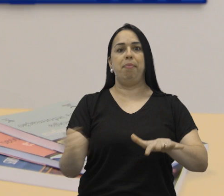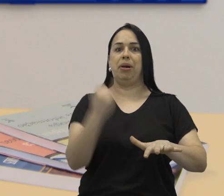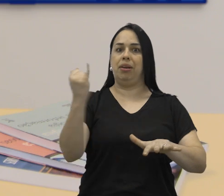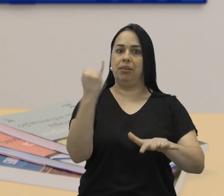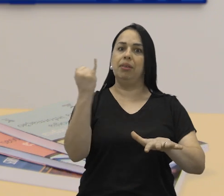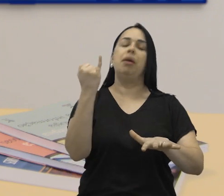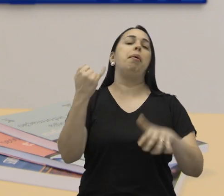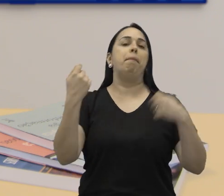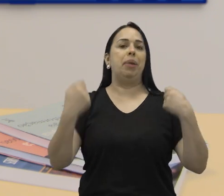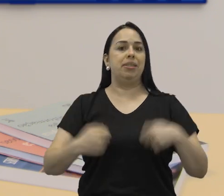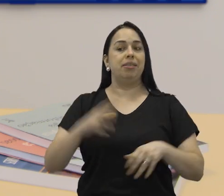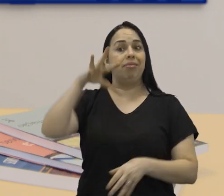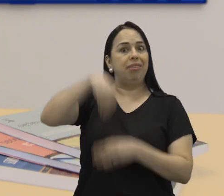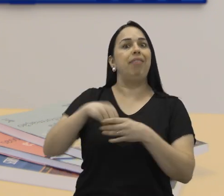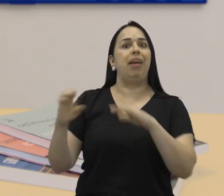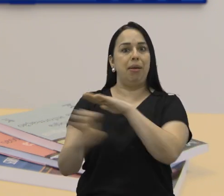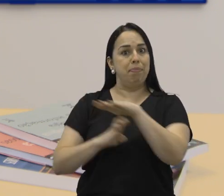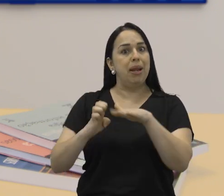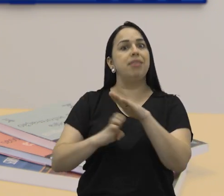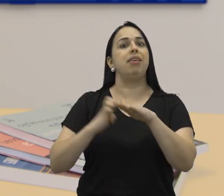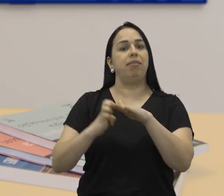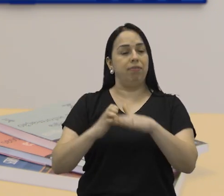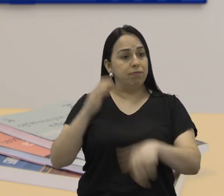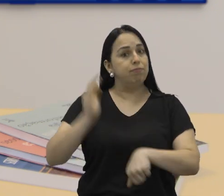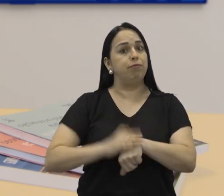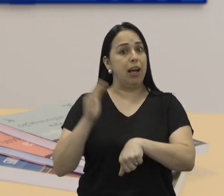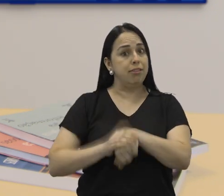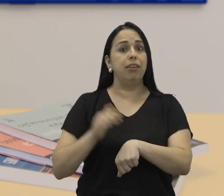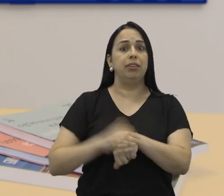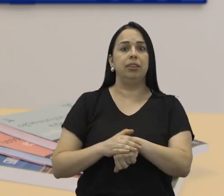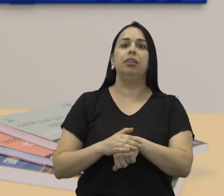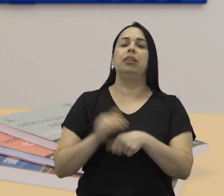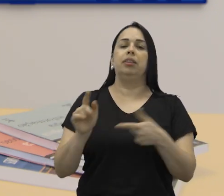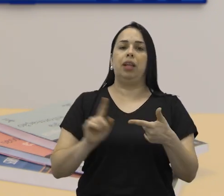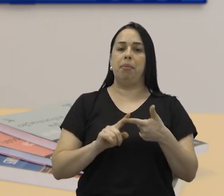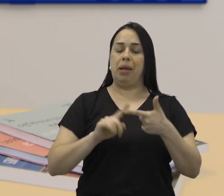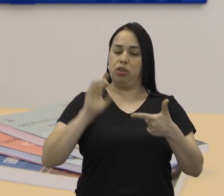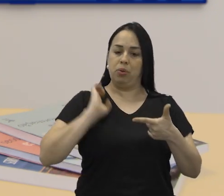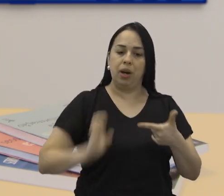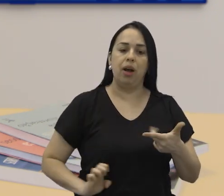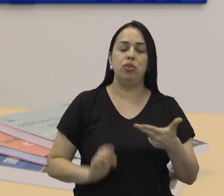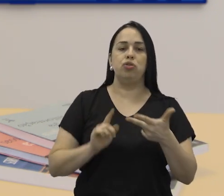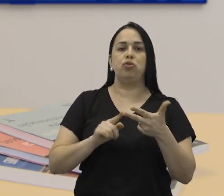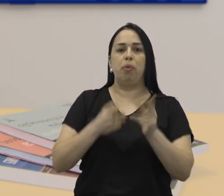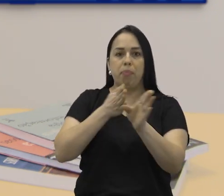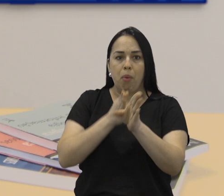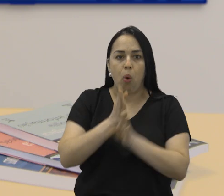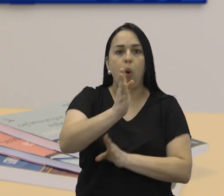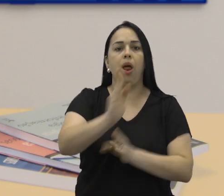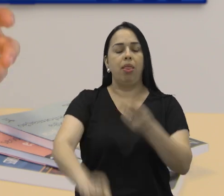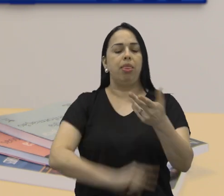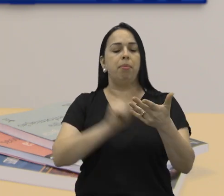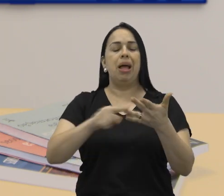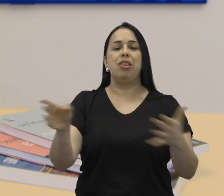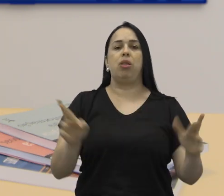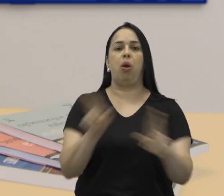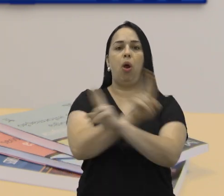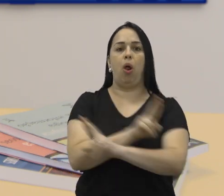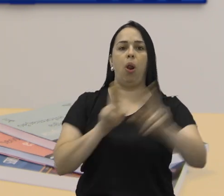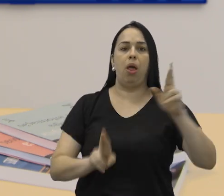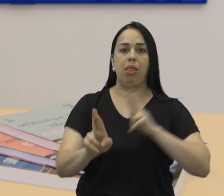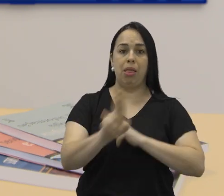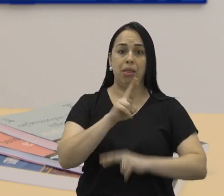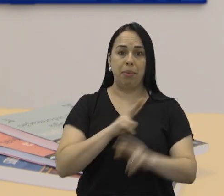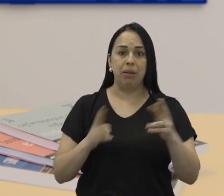ser defendido dentro da cultura organizacional. A cultura também vai trazer questões de ética, de moral, de